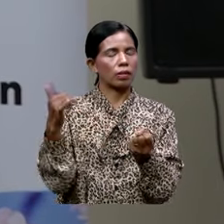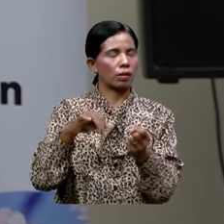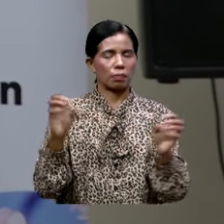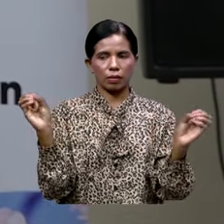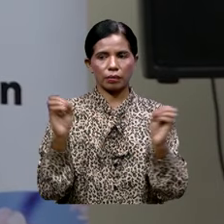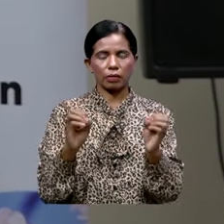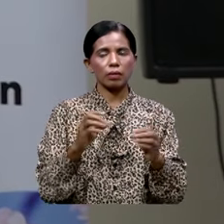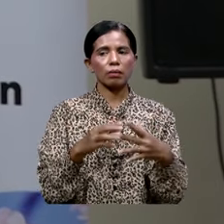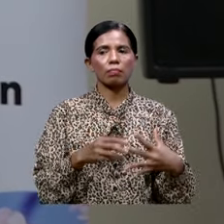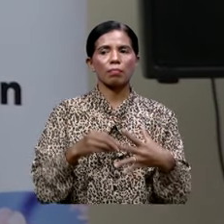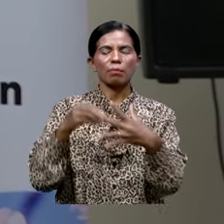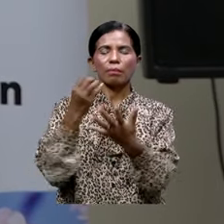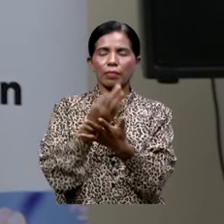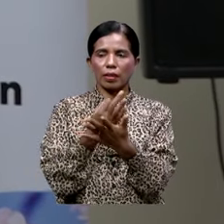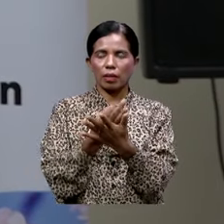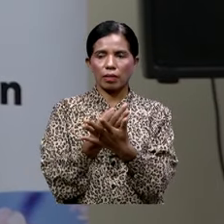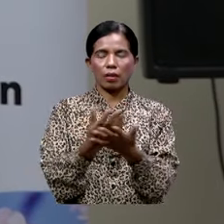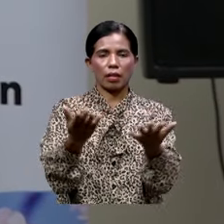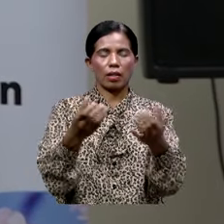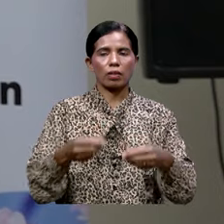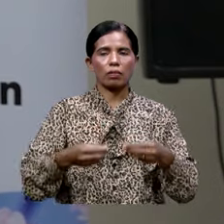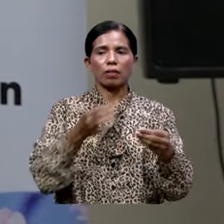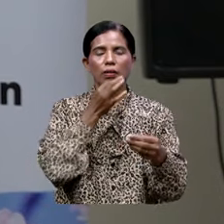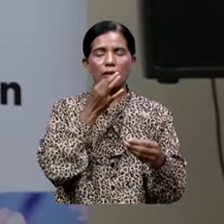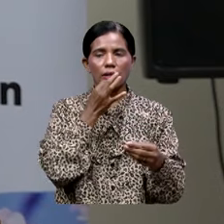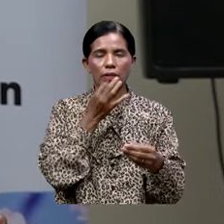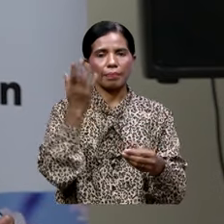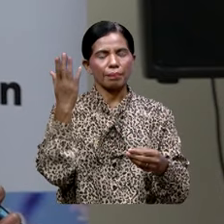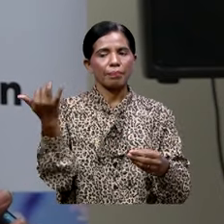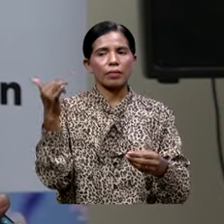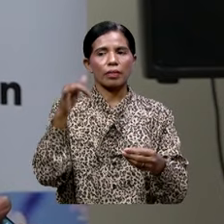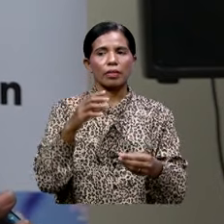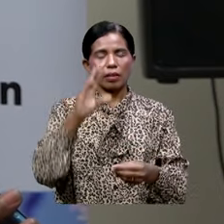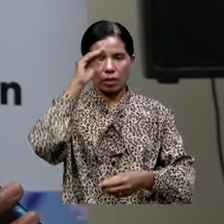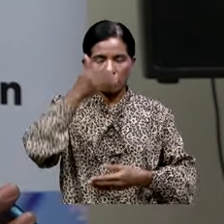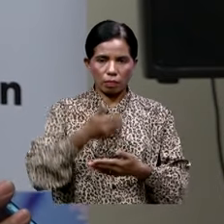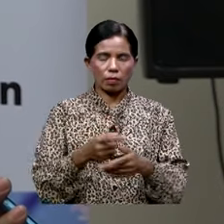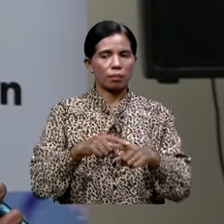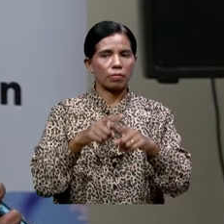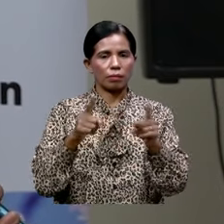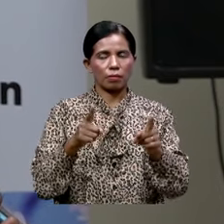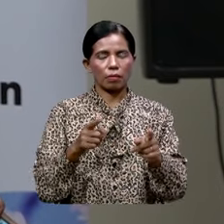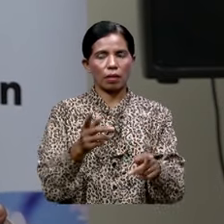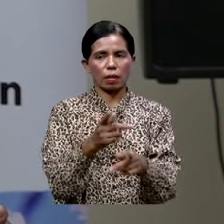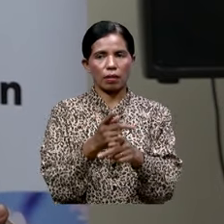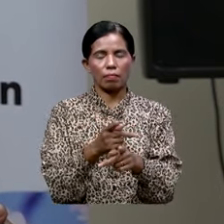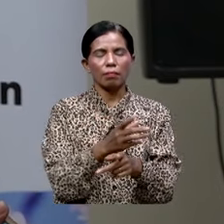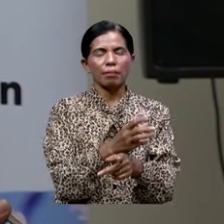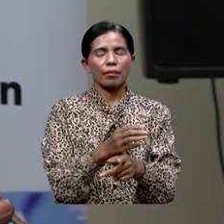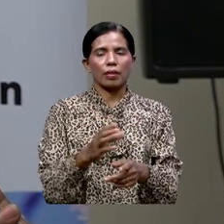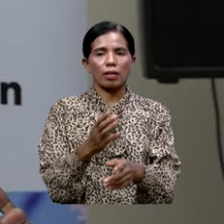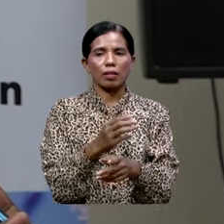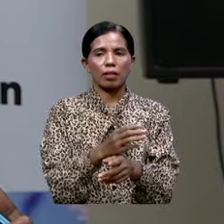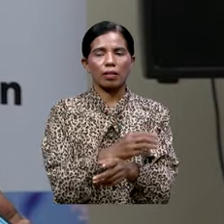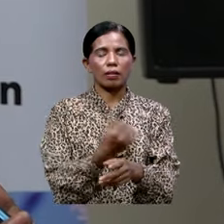liuriu osang. Por exemplo, hakarak fo aihan baransu iha sira ninia oang, maybe buka proteina animar, iha sira